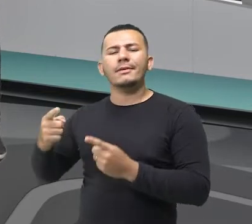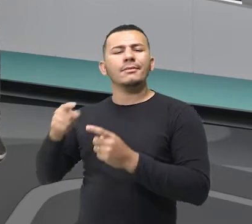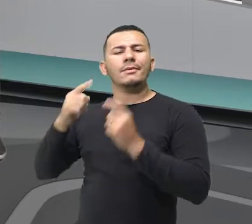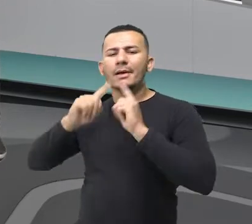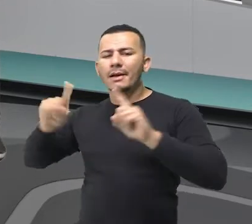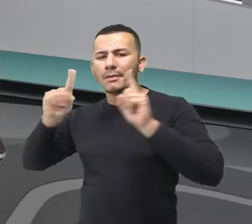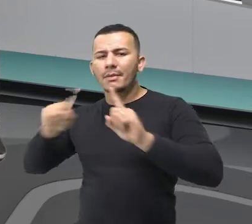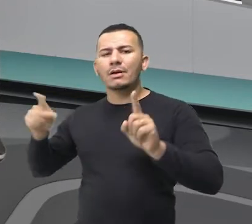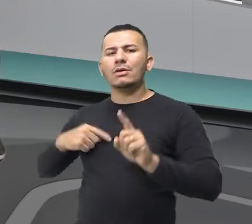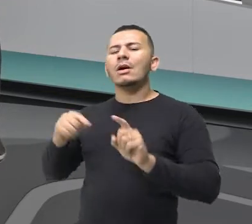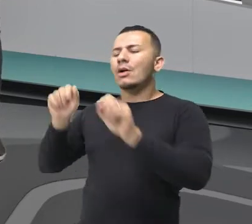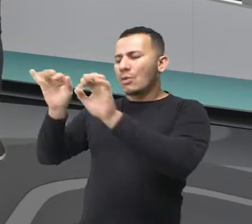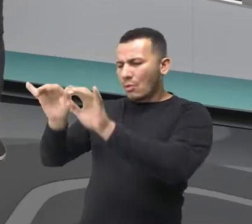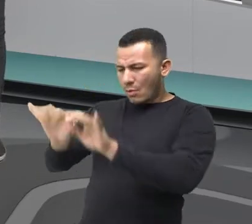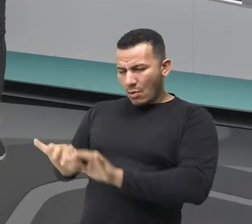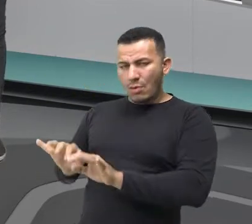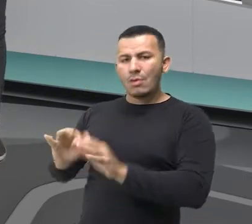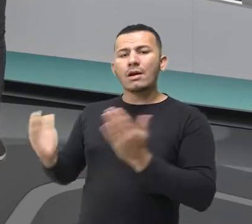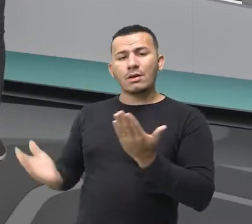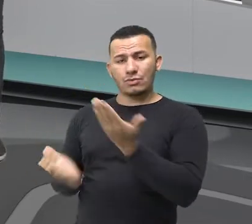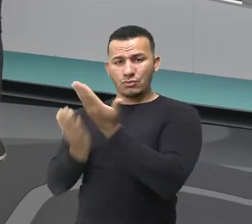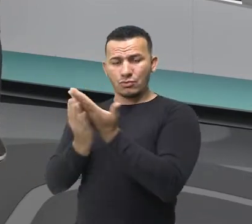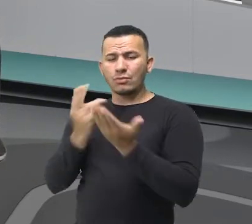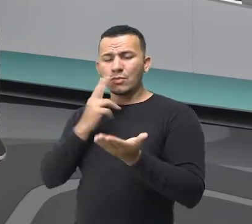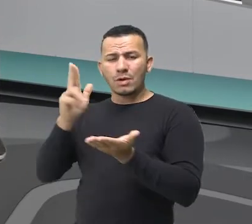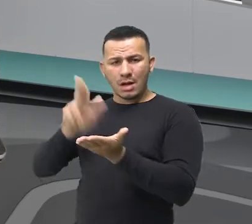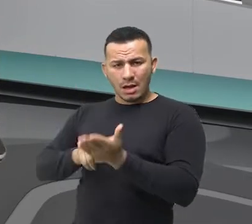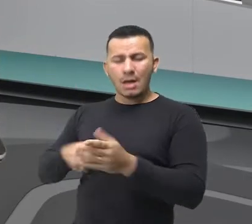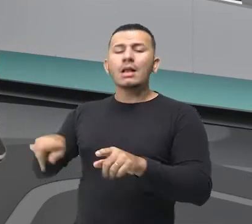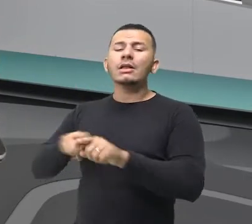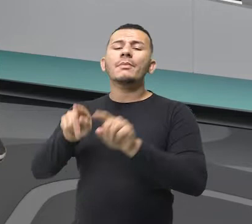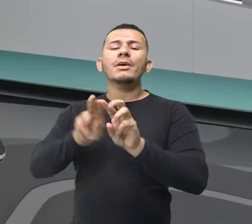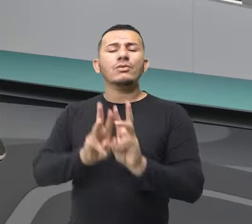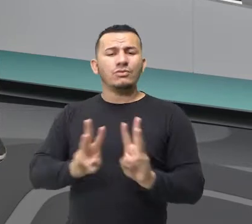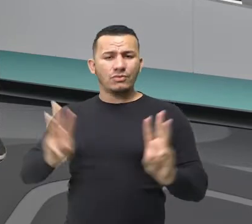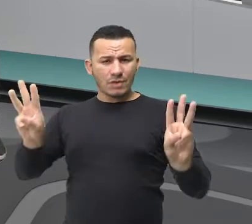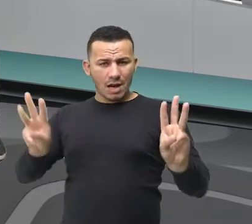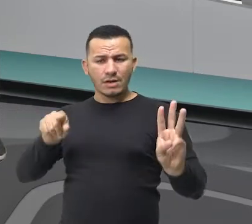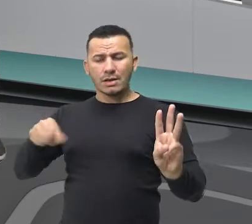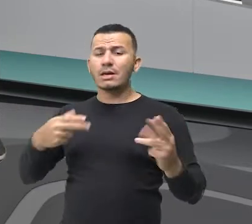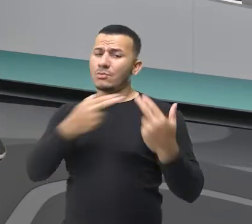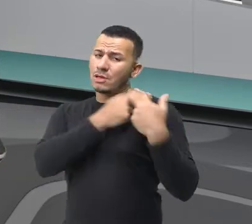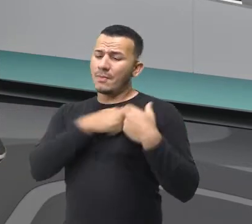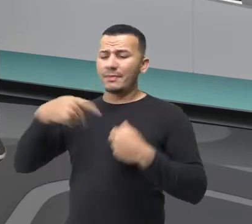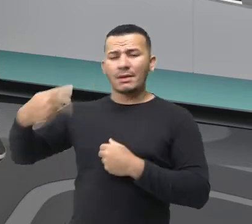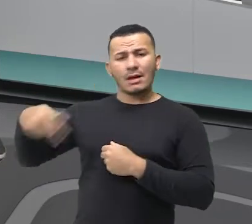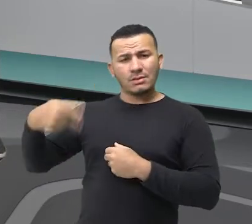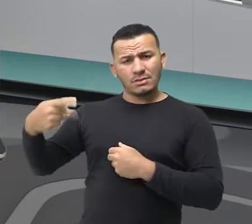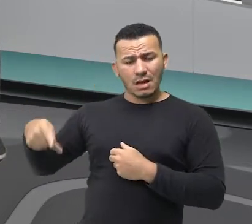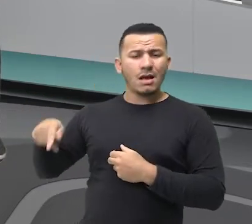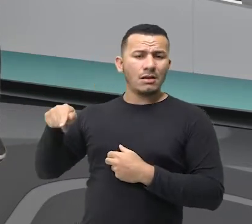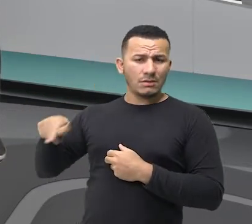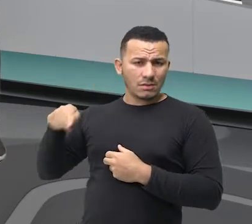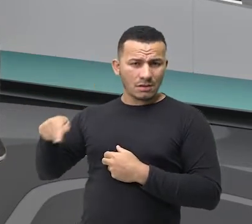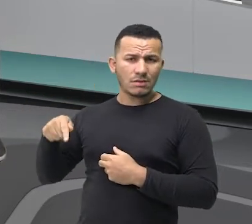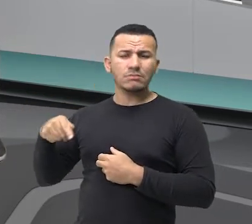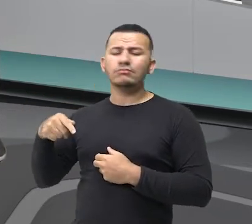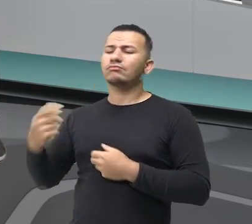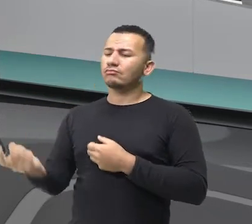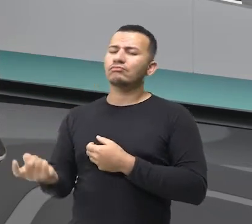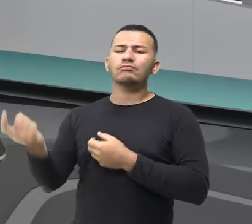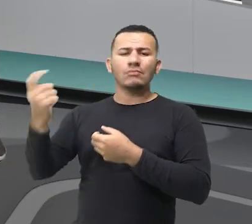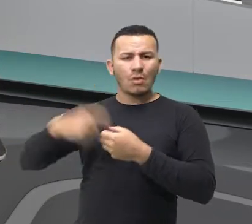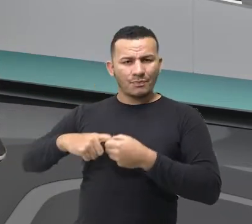enviar uma bom e que o site responsabiliza também em fazer com que a instituição o comerciante